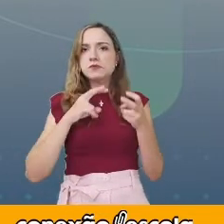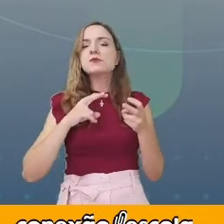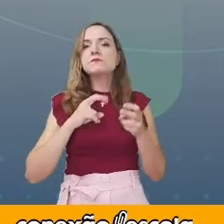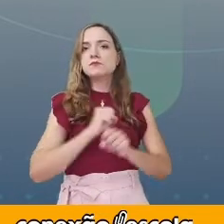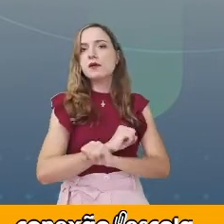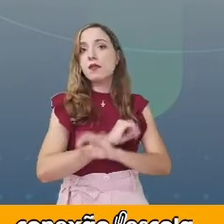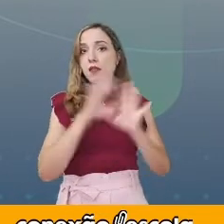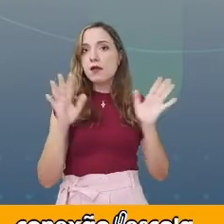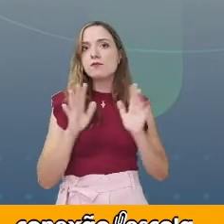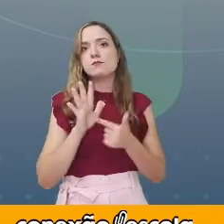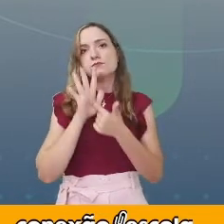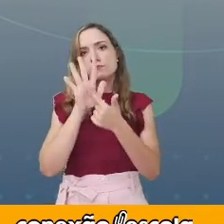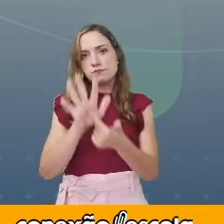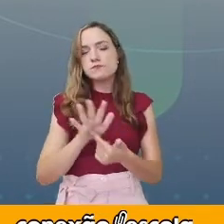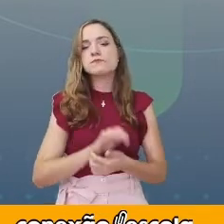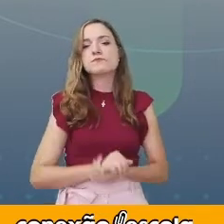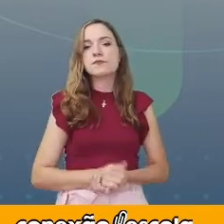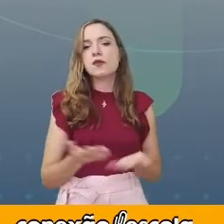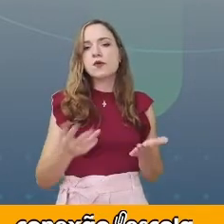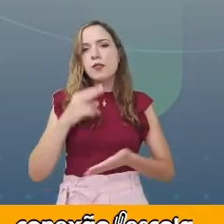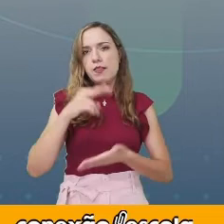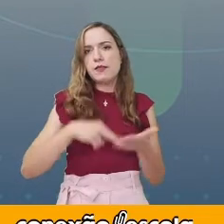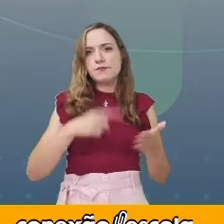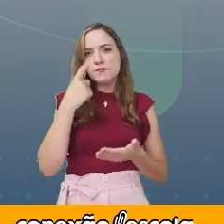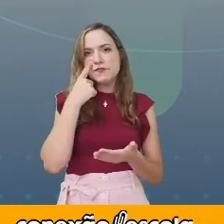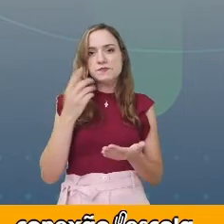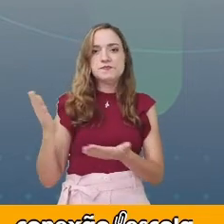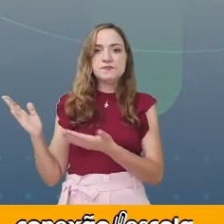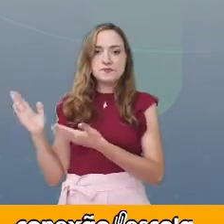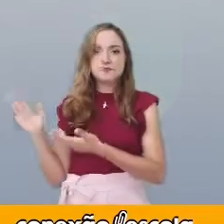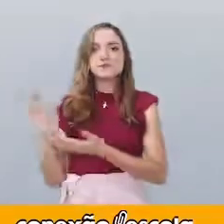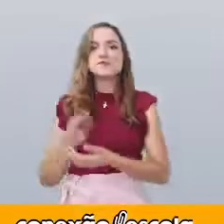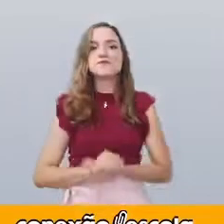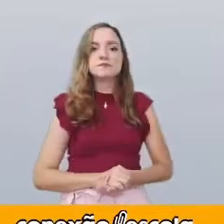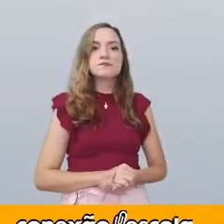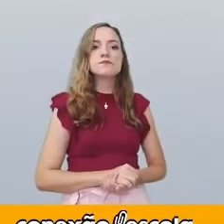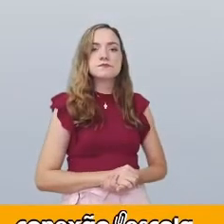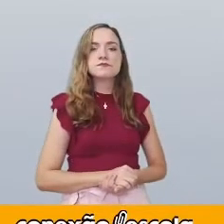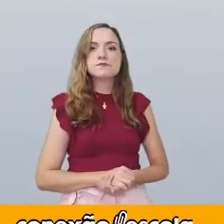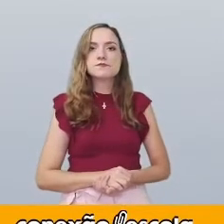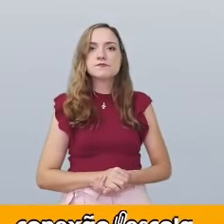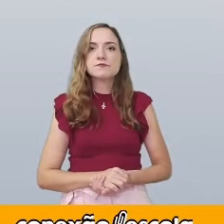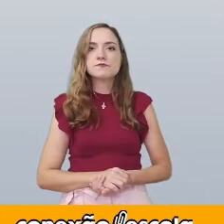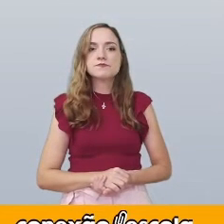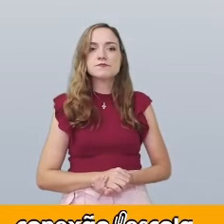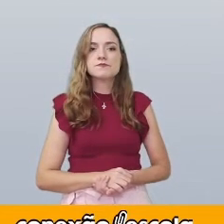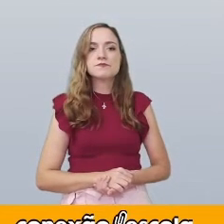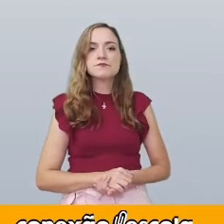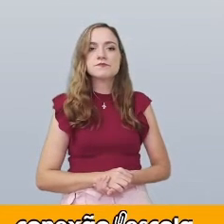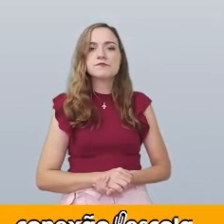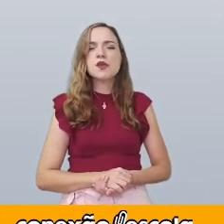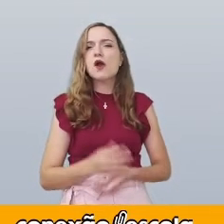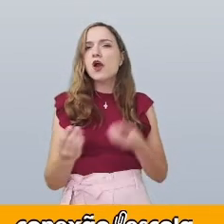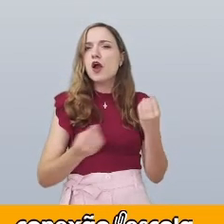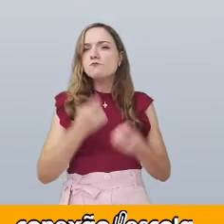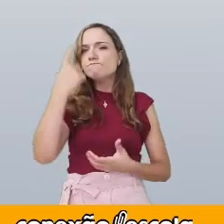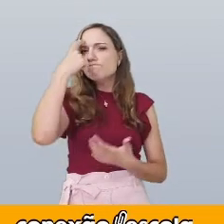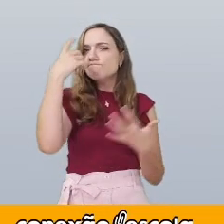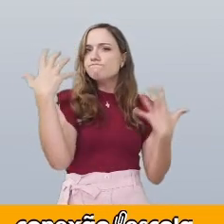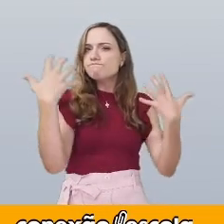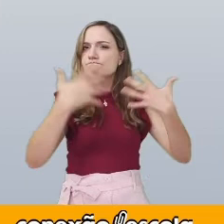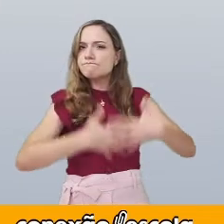de apresentação. Eu vou ler e quero que você acompanhe comigo. Olha aí na sua tela. Para refletir